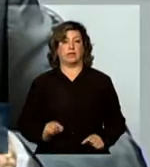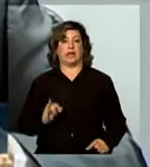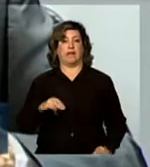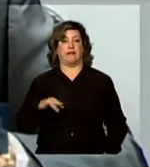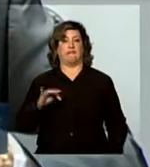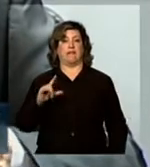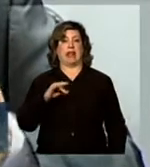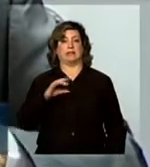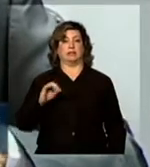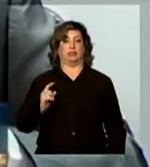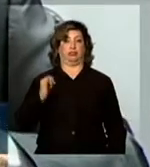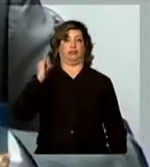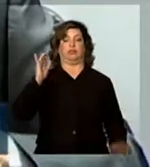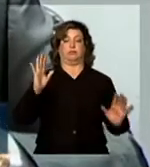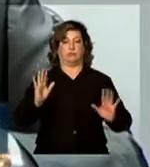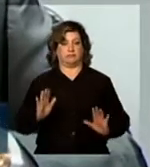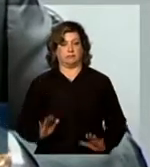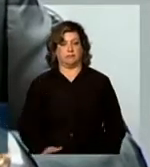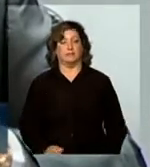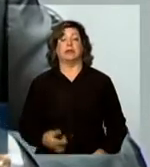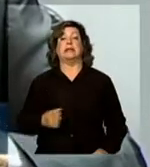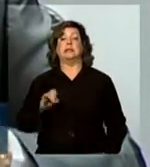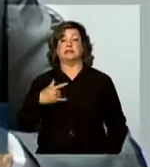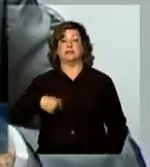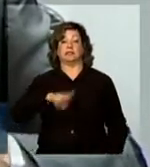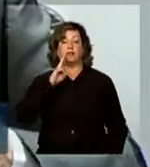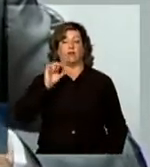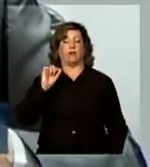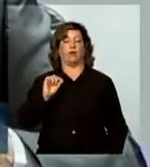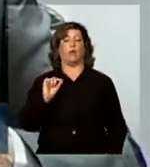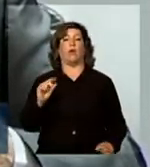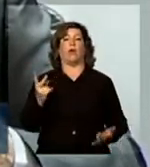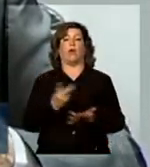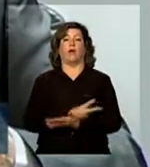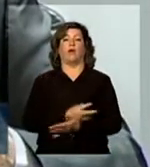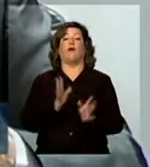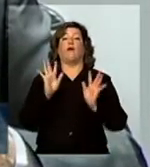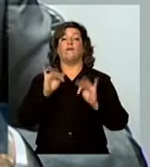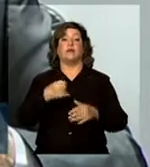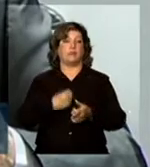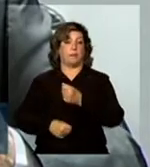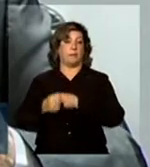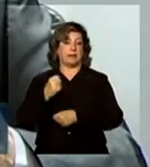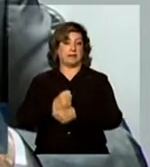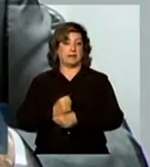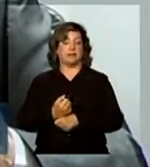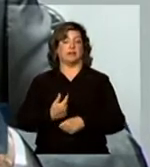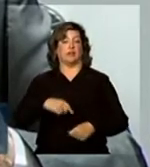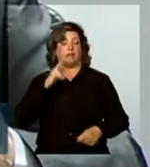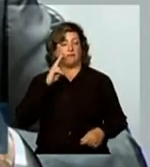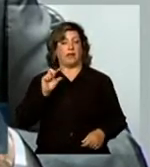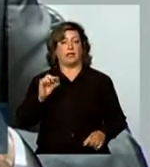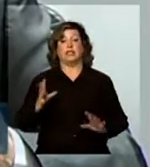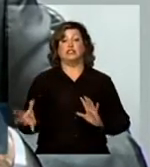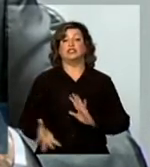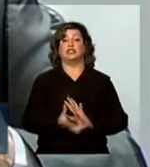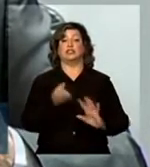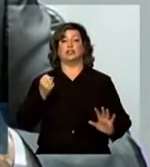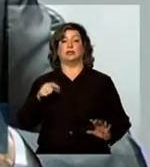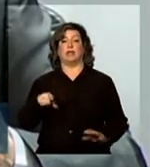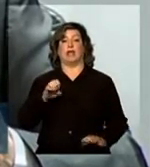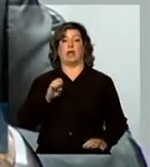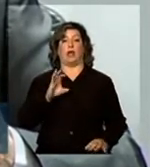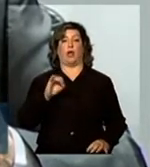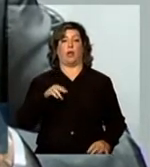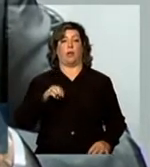inflação. Se nós olharmos o que aconteceu no final do ano passado, nós vamos ver, nós tiramos da economia, no